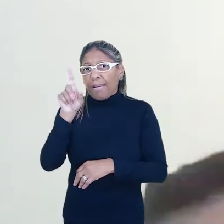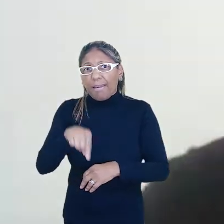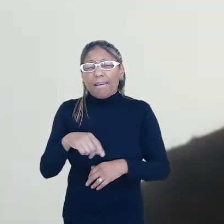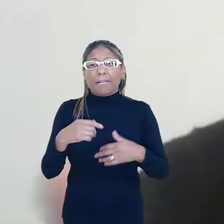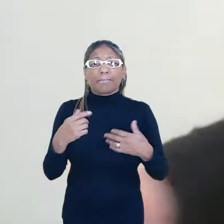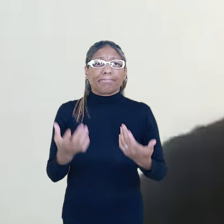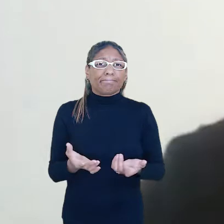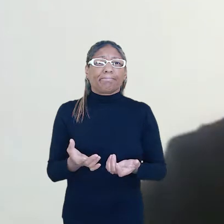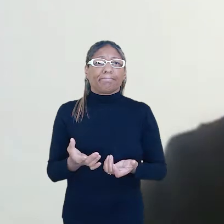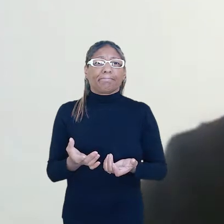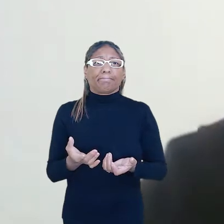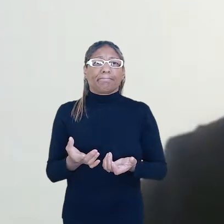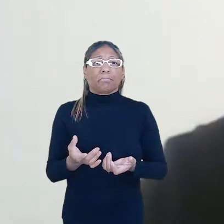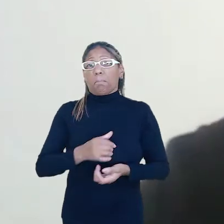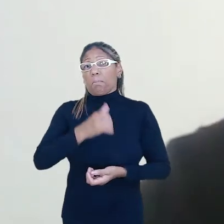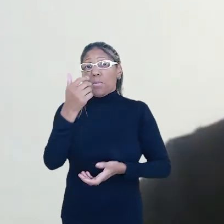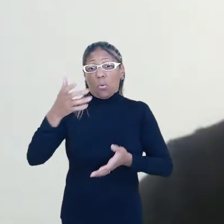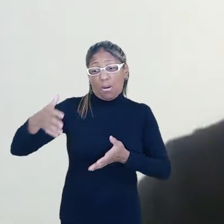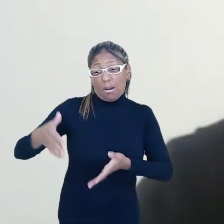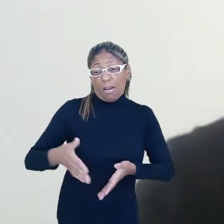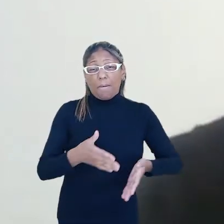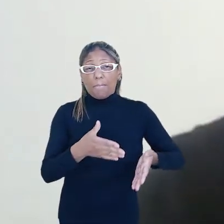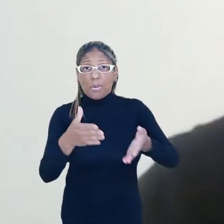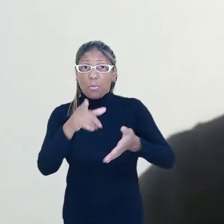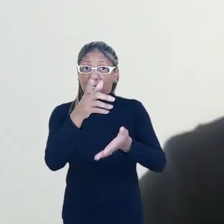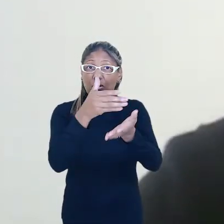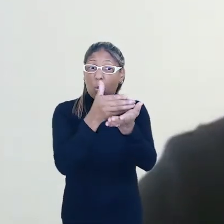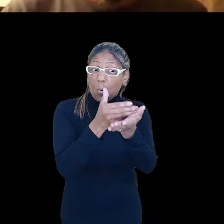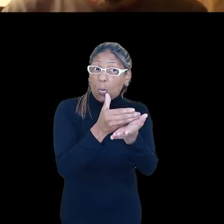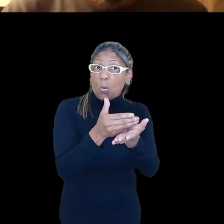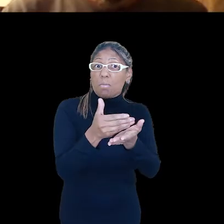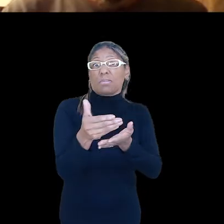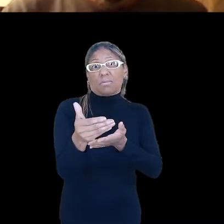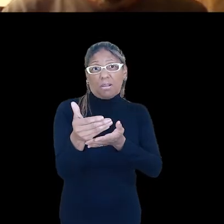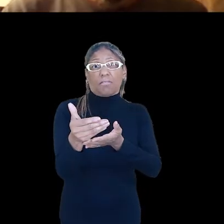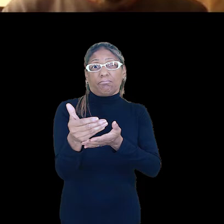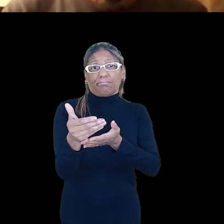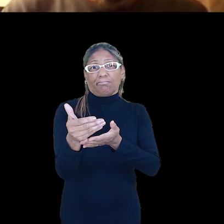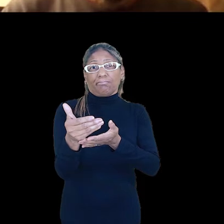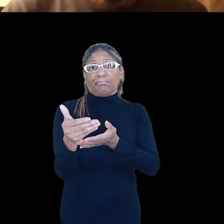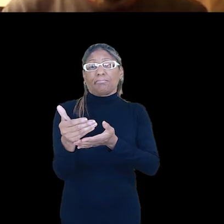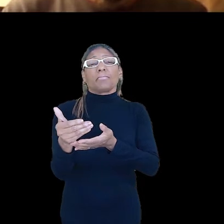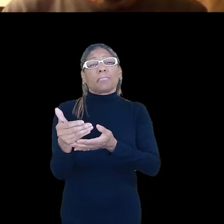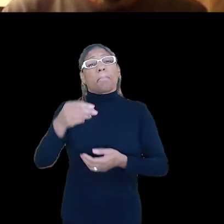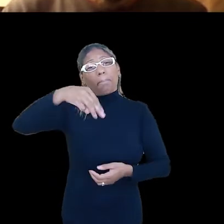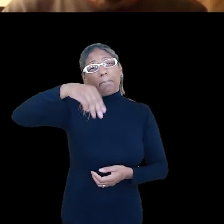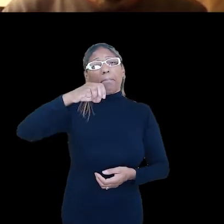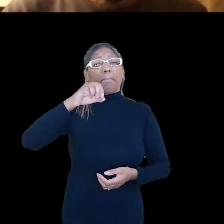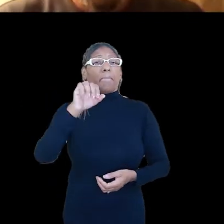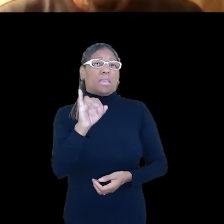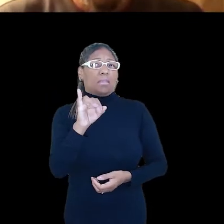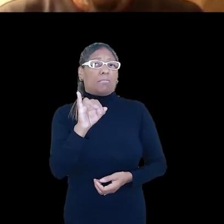Tiago Beltrame. É o melhor caminho, eu acho que para você iniciar, hoje em dia, sair dessa informalidade que